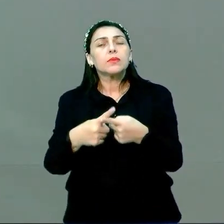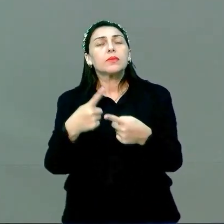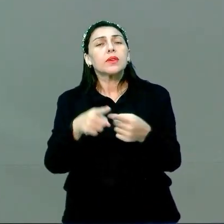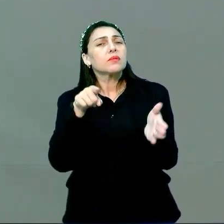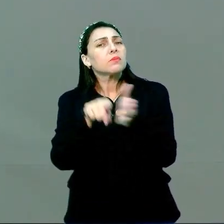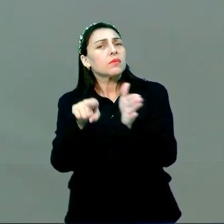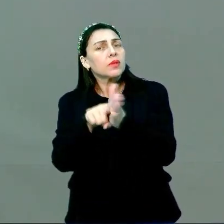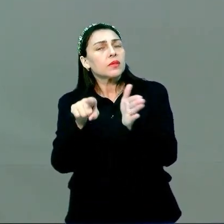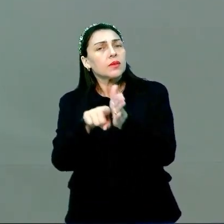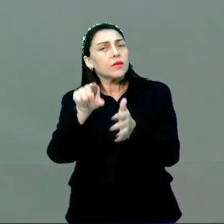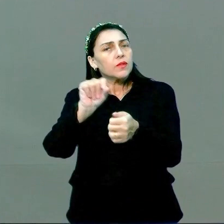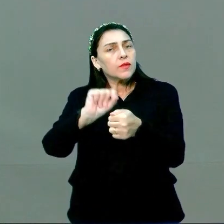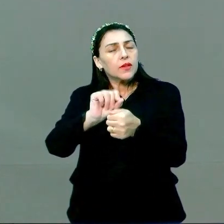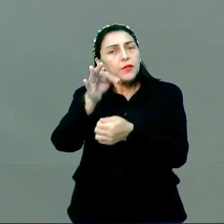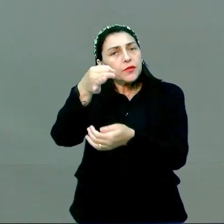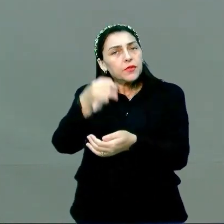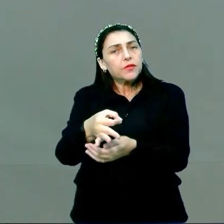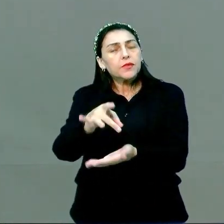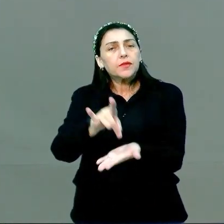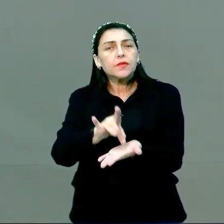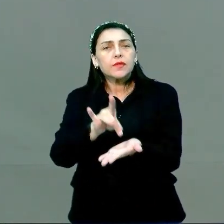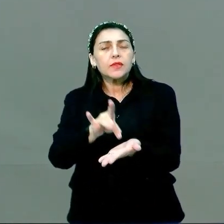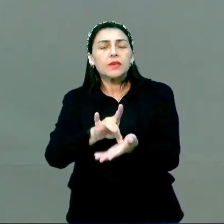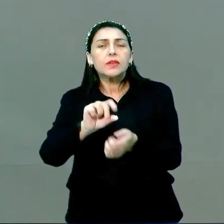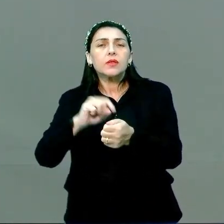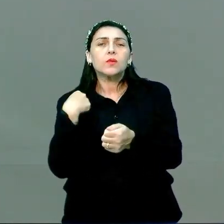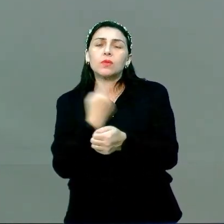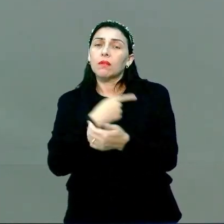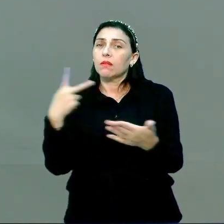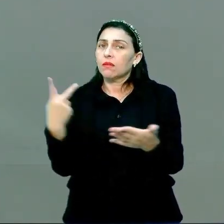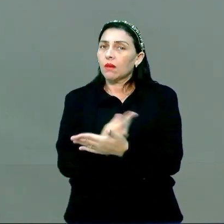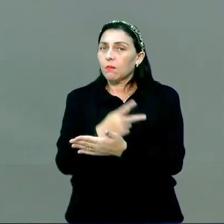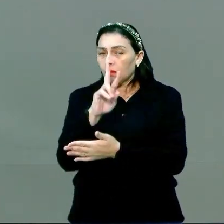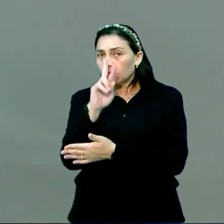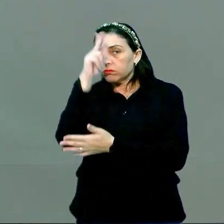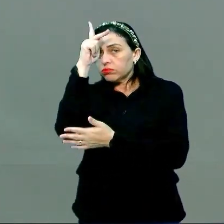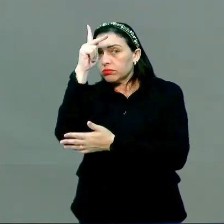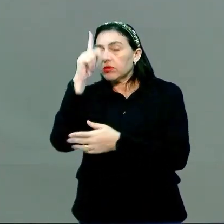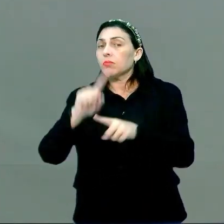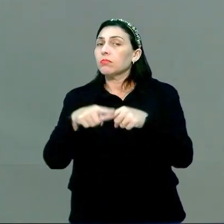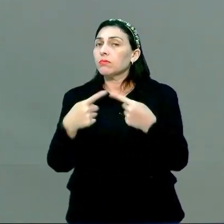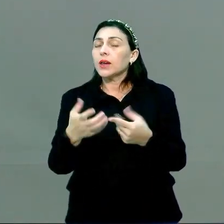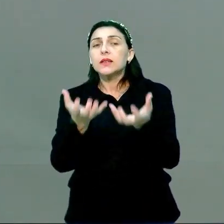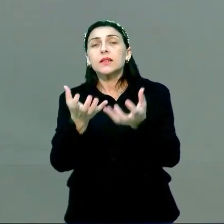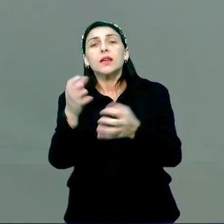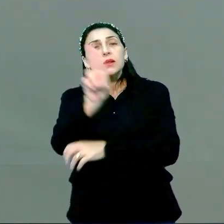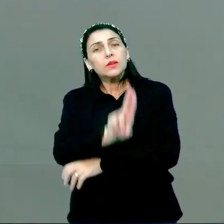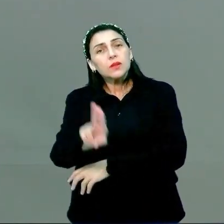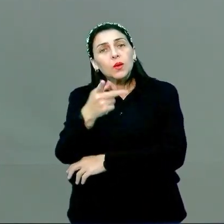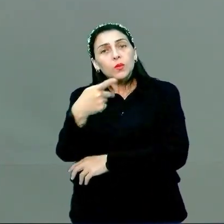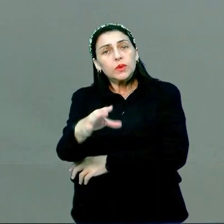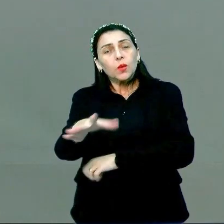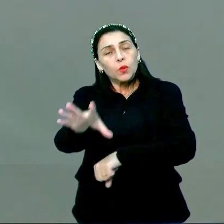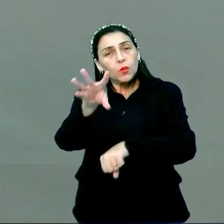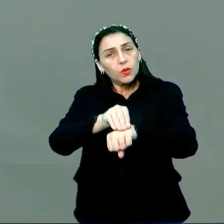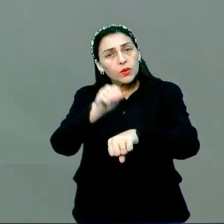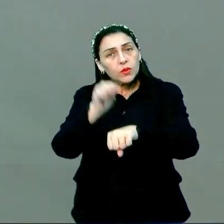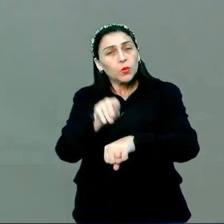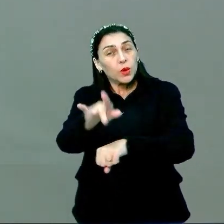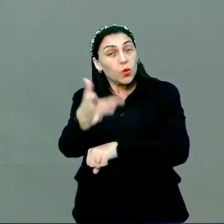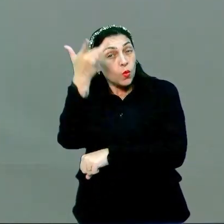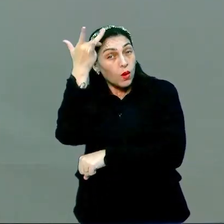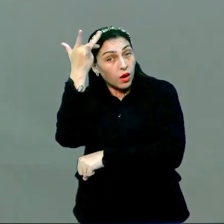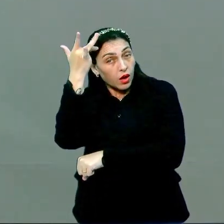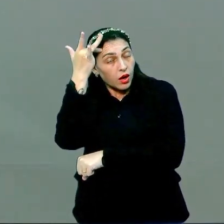as questões elas foram feitas realmente para fazer com que a gente erre, para nos enganar. Então, eles querem utilizar o teu conhecimento, aquilo que